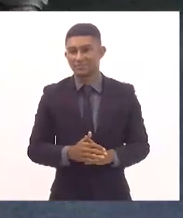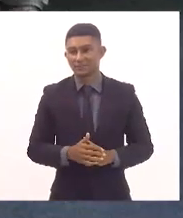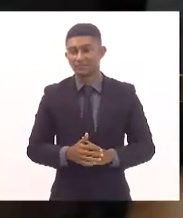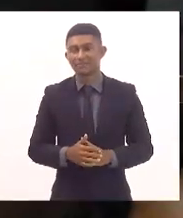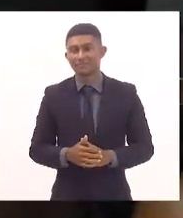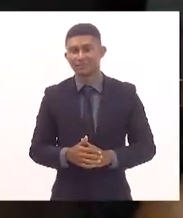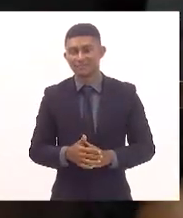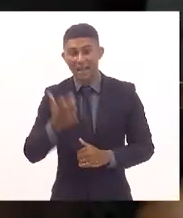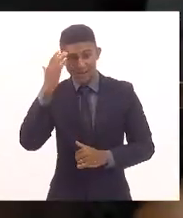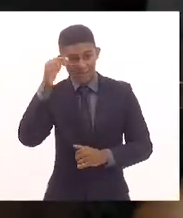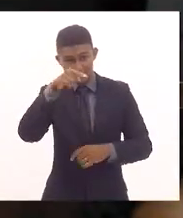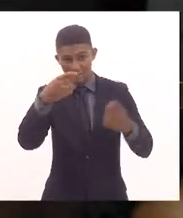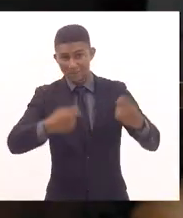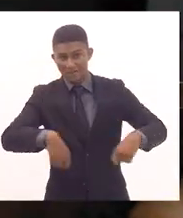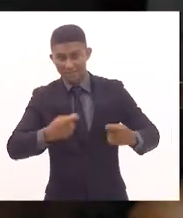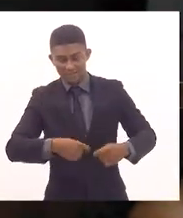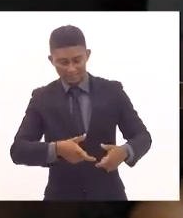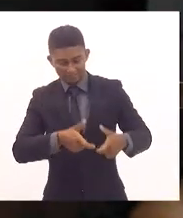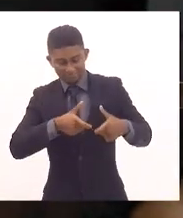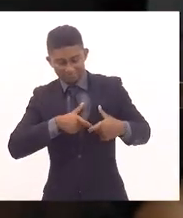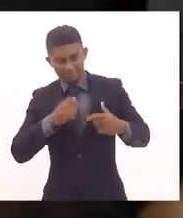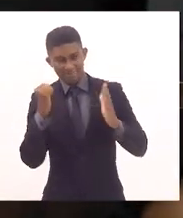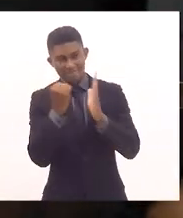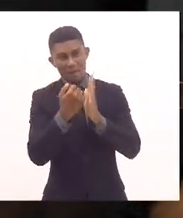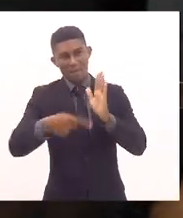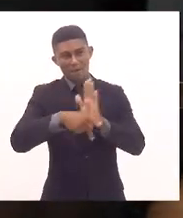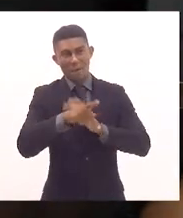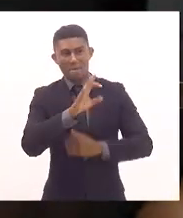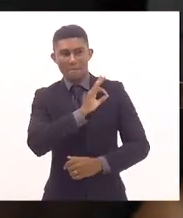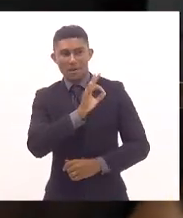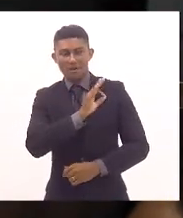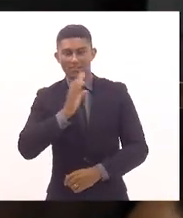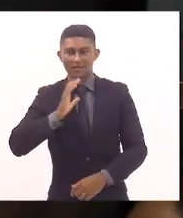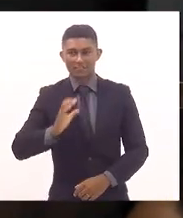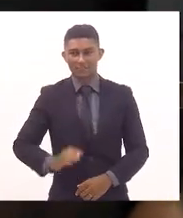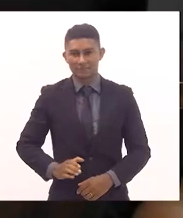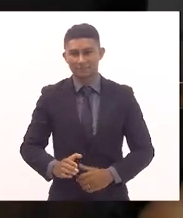Civil. Vossa Excelência merece um distintivo da Polícia Civil.